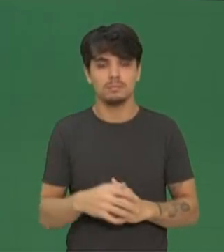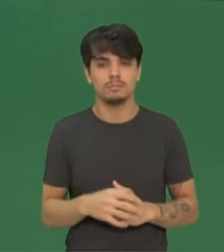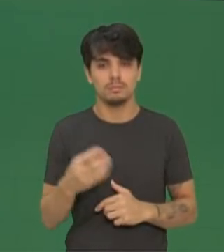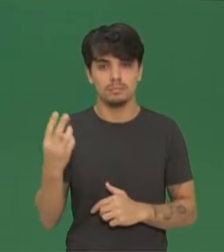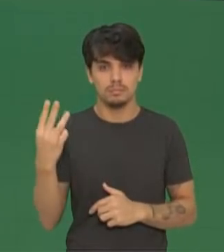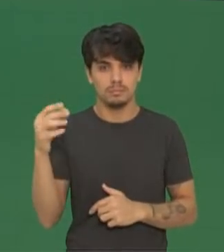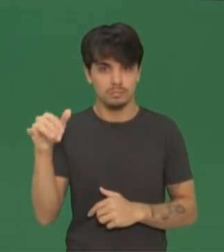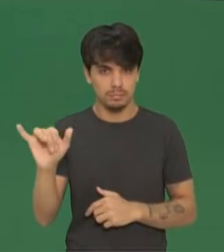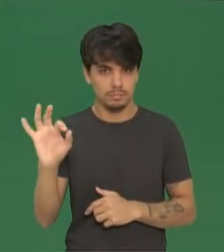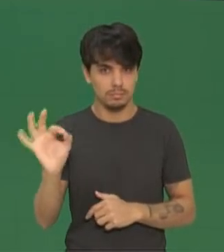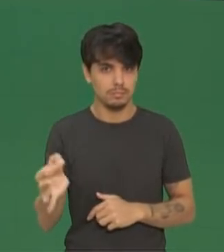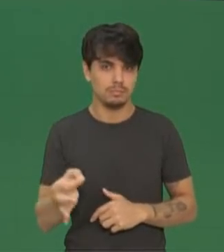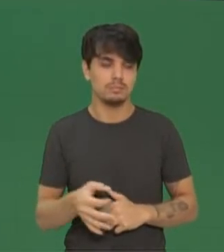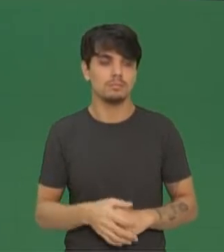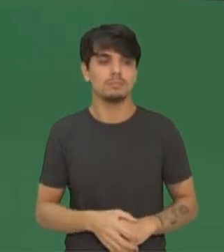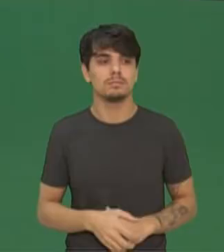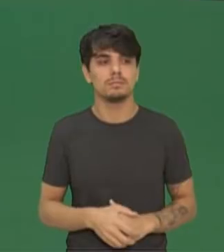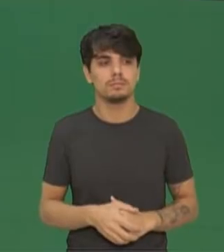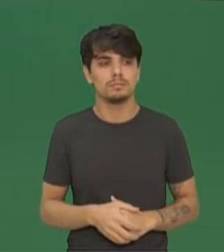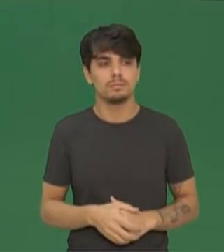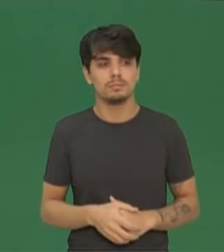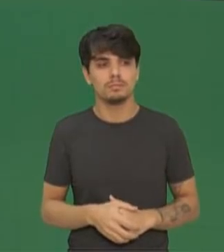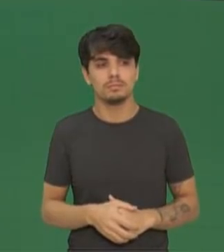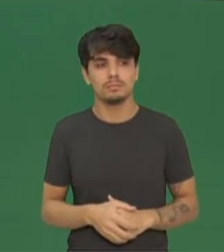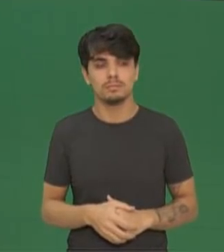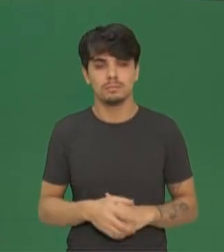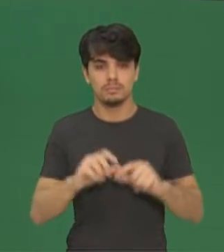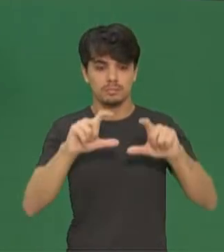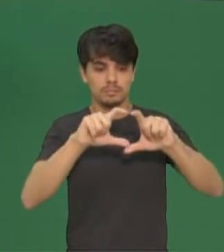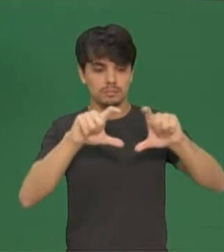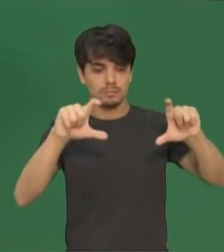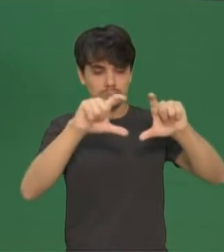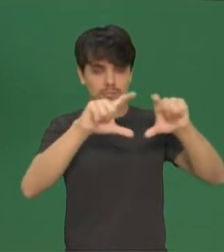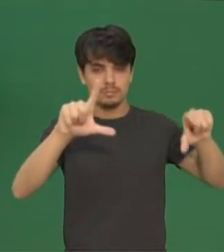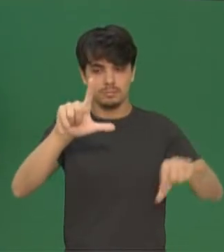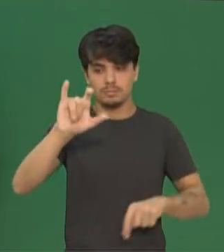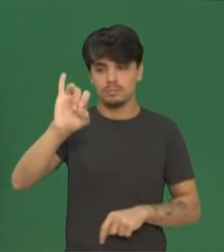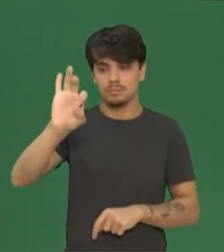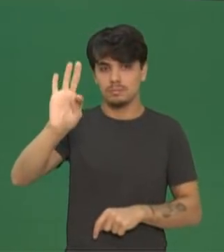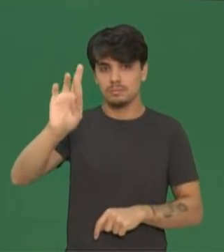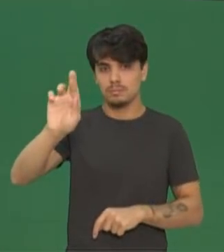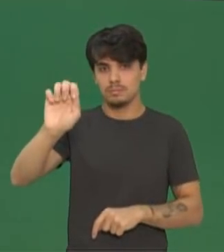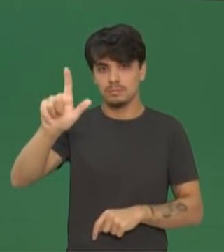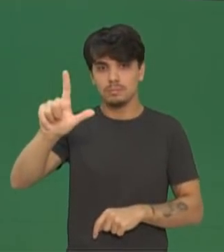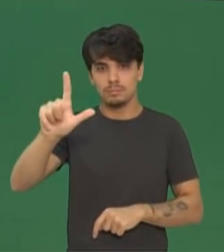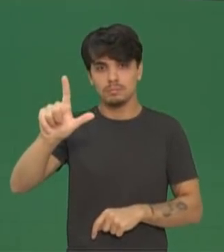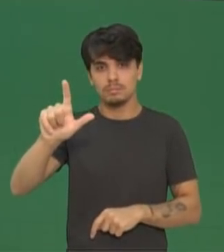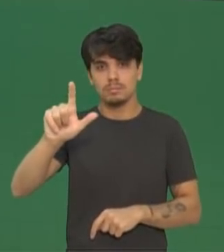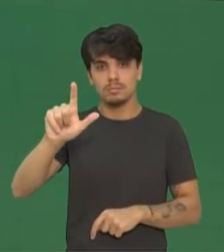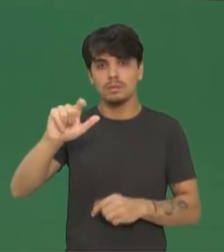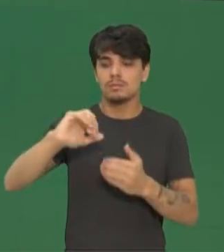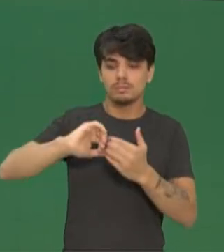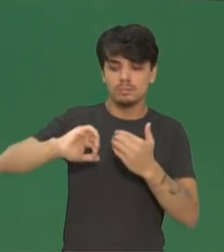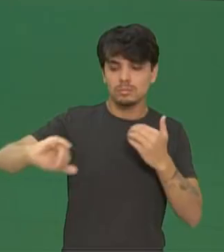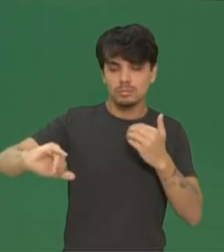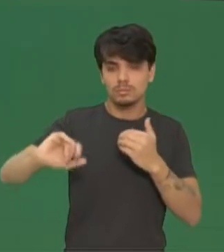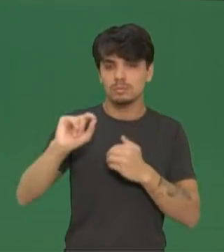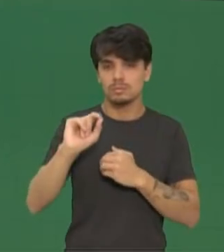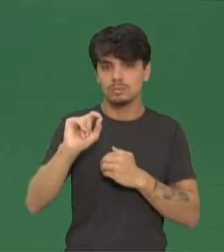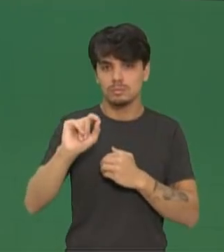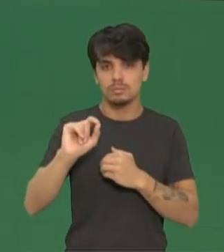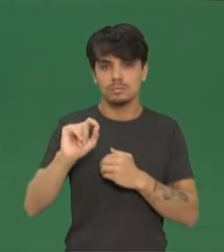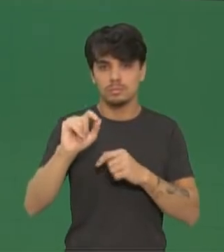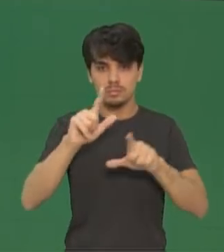3y, né? Então, na equação literal, nós isolamos